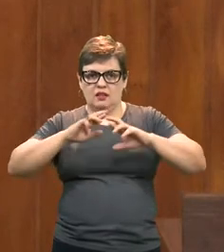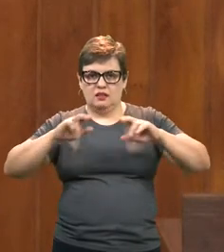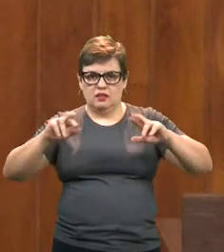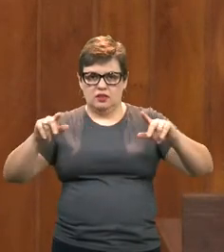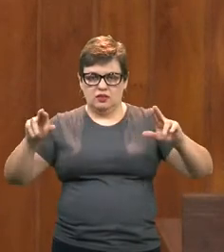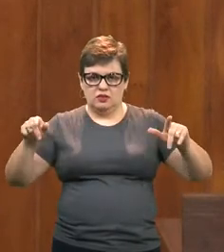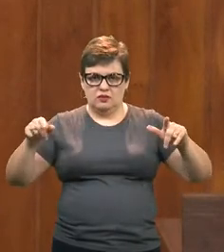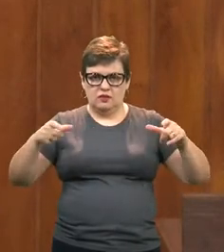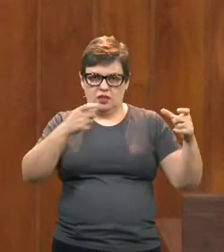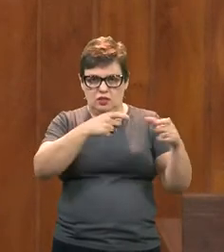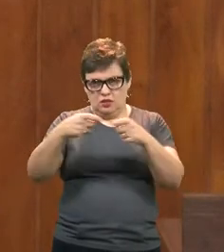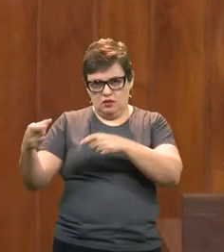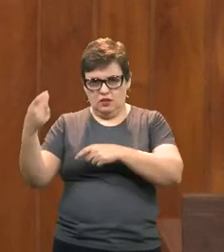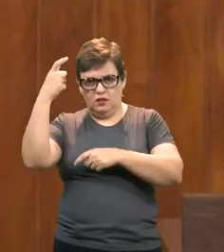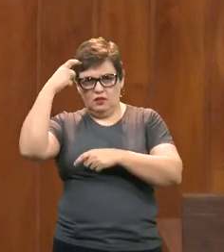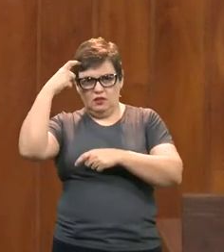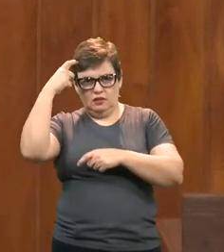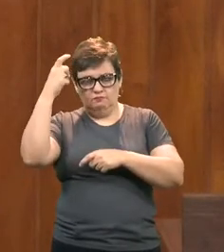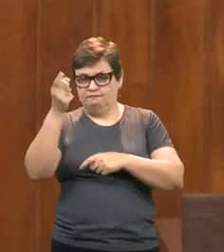é assim que acontece, tá, gente?